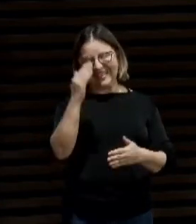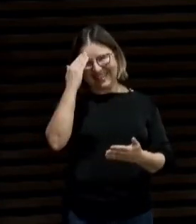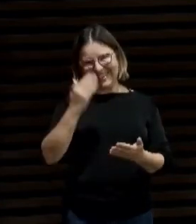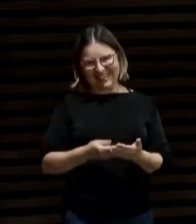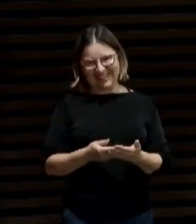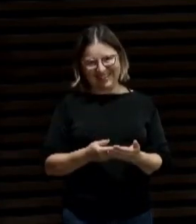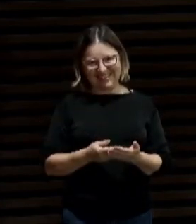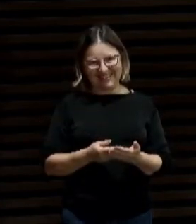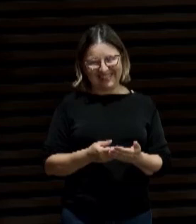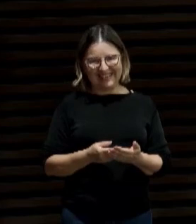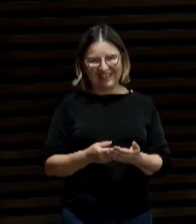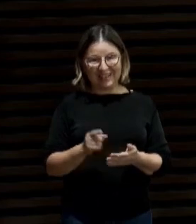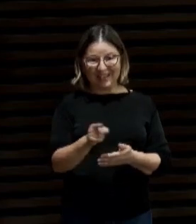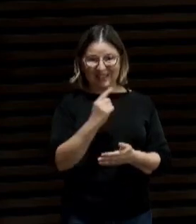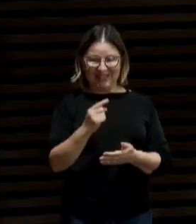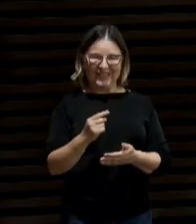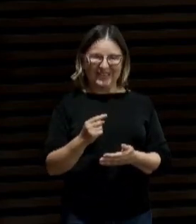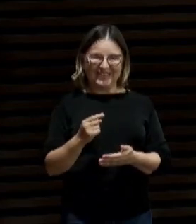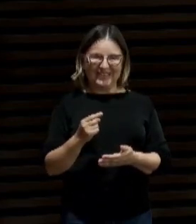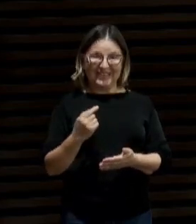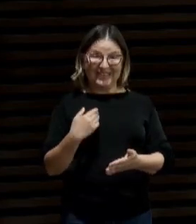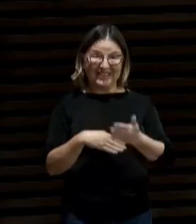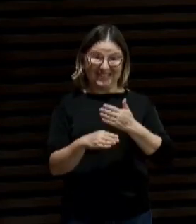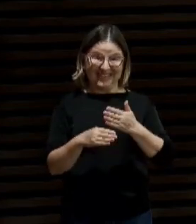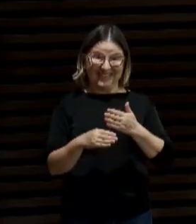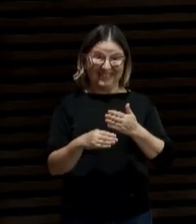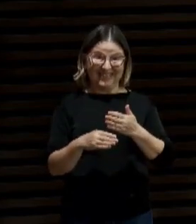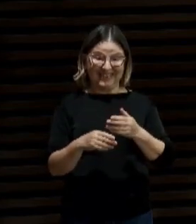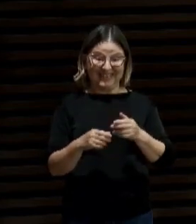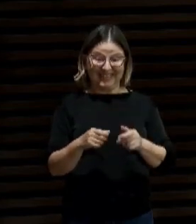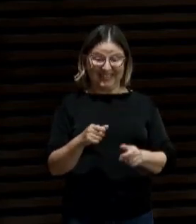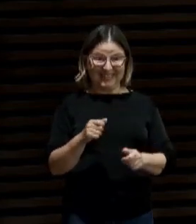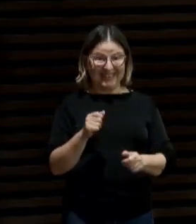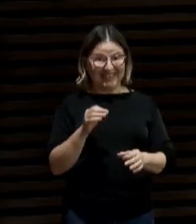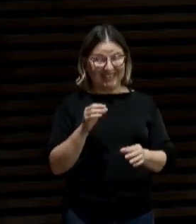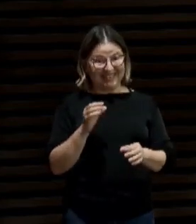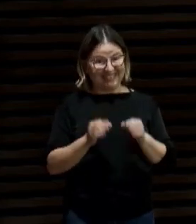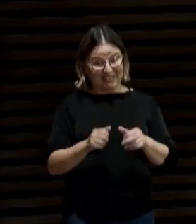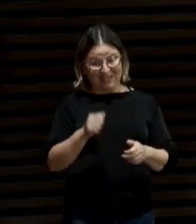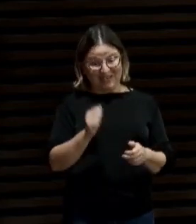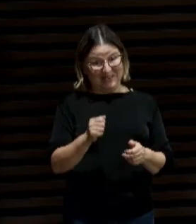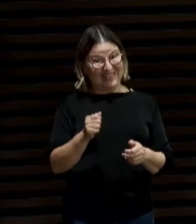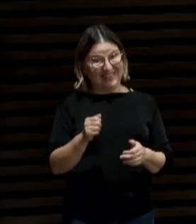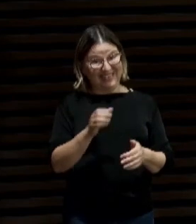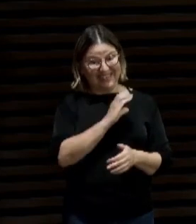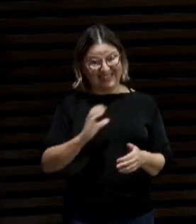iremos estar diante do tribunal de Cristo para receber galardão. O Senhor vai dar galardão para mim?